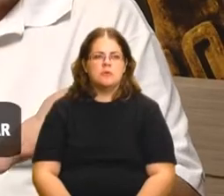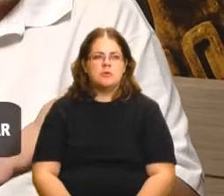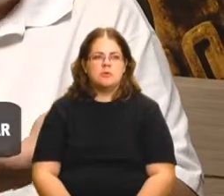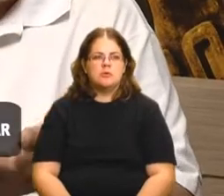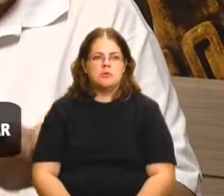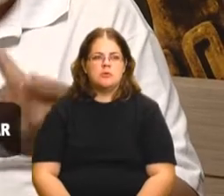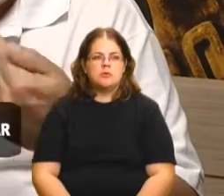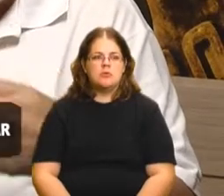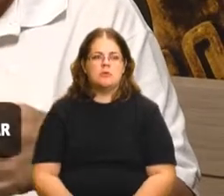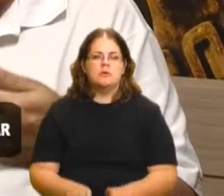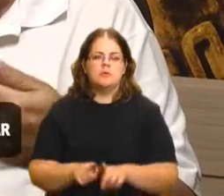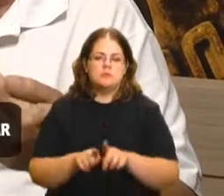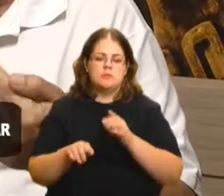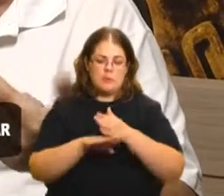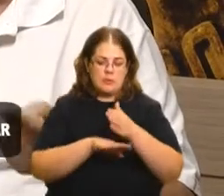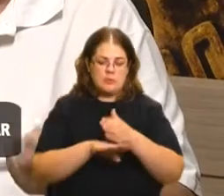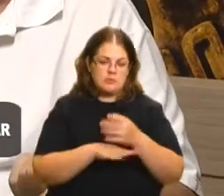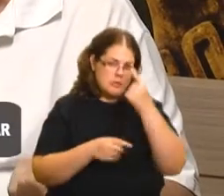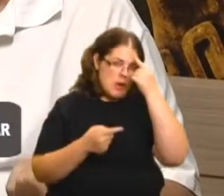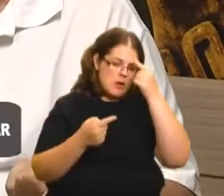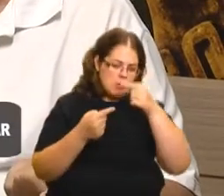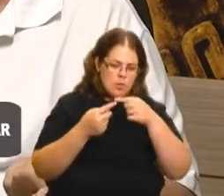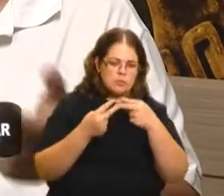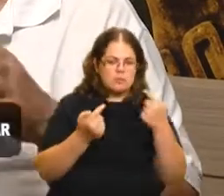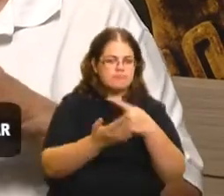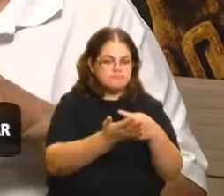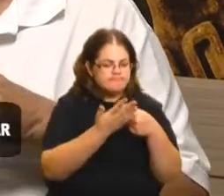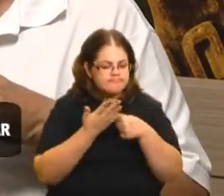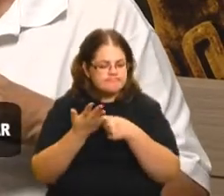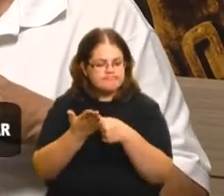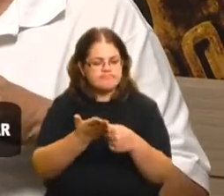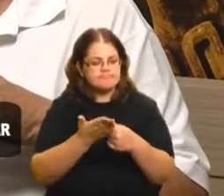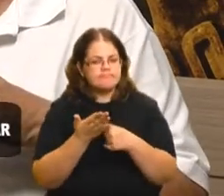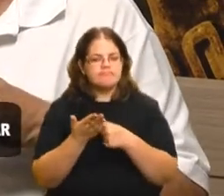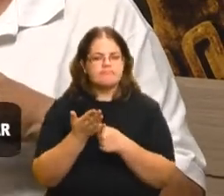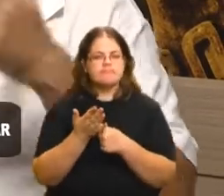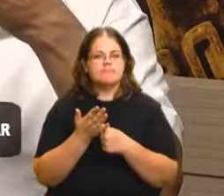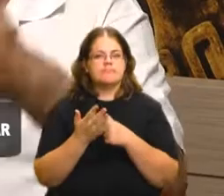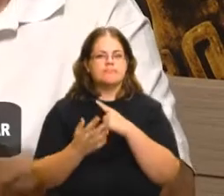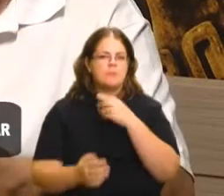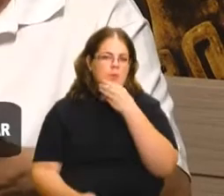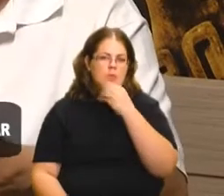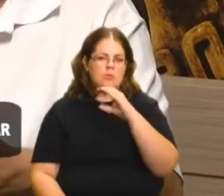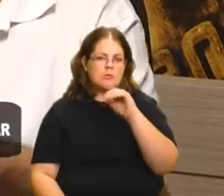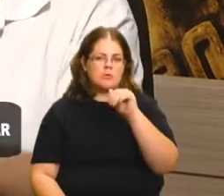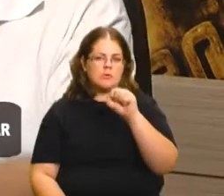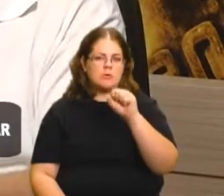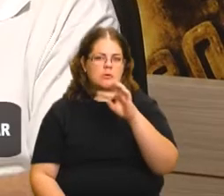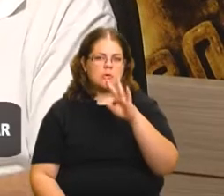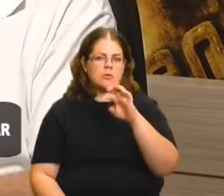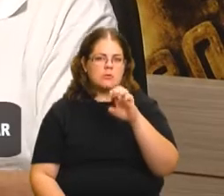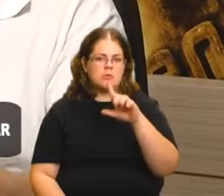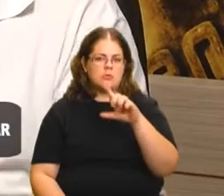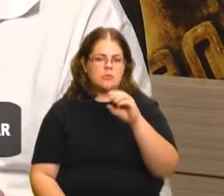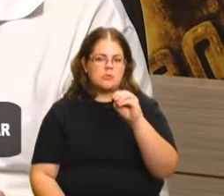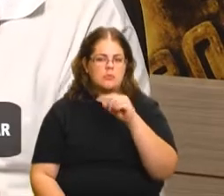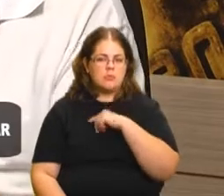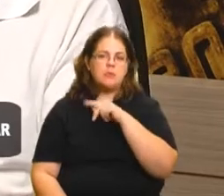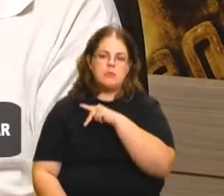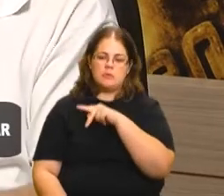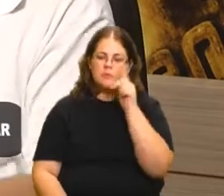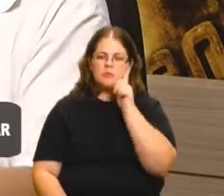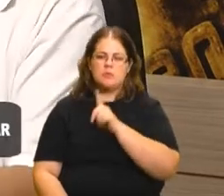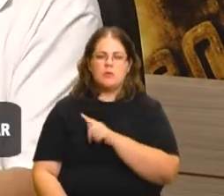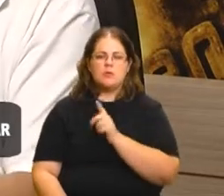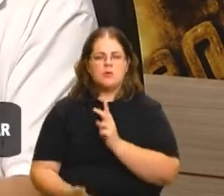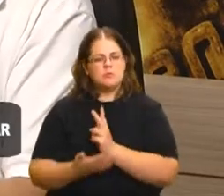E eles participam de um acordo que leva o Castelo à presidência, mantém as